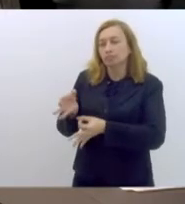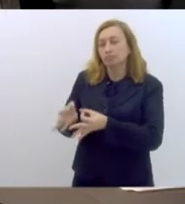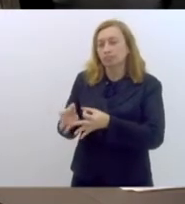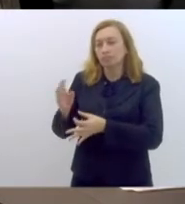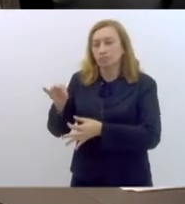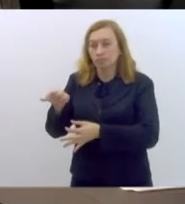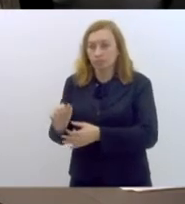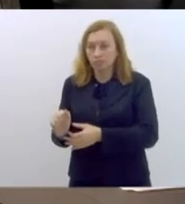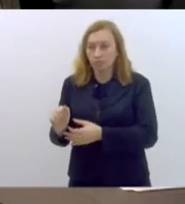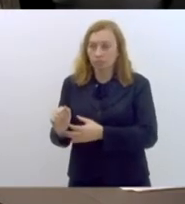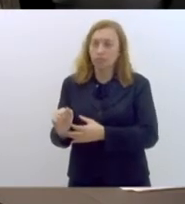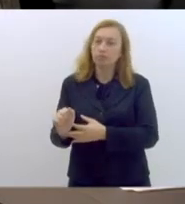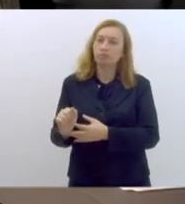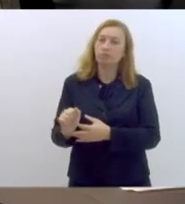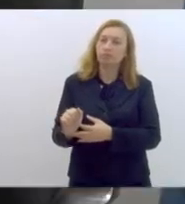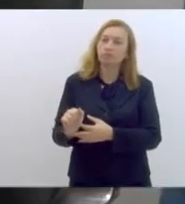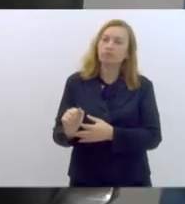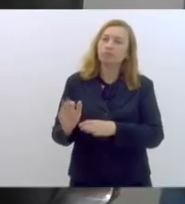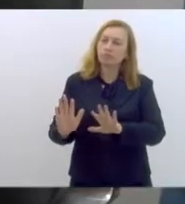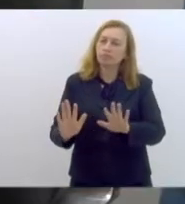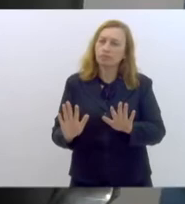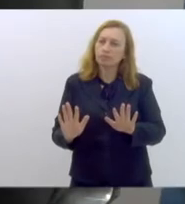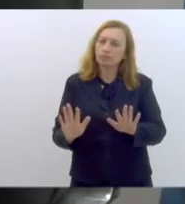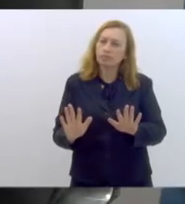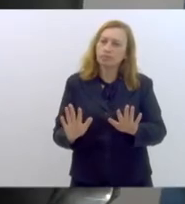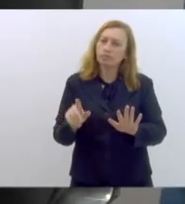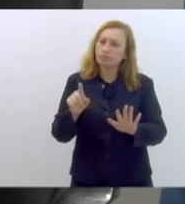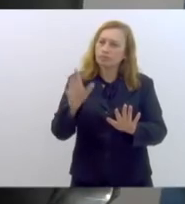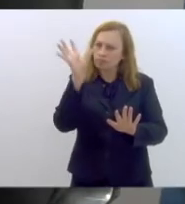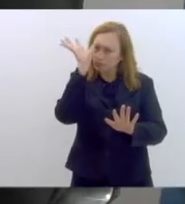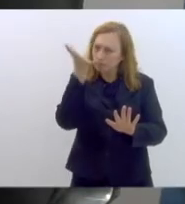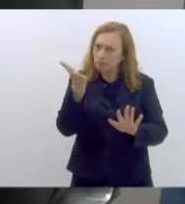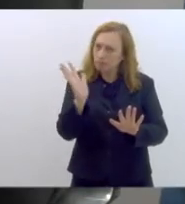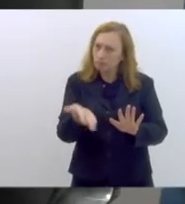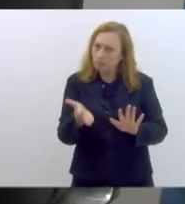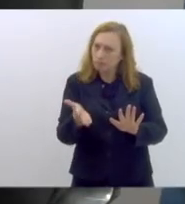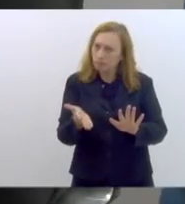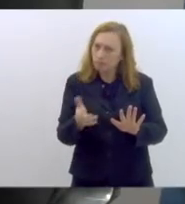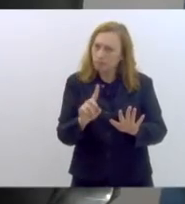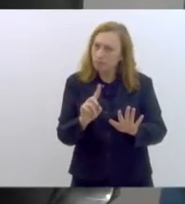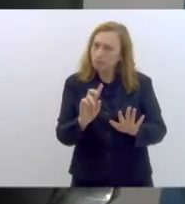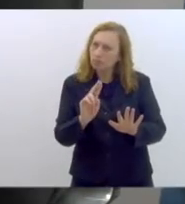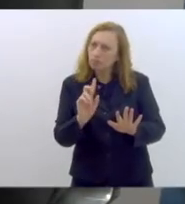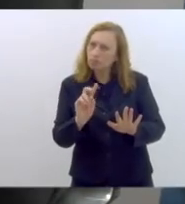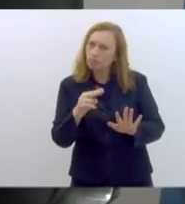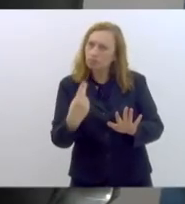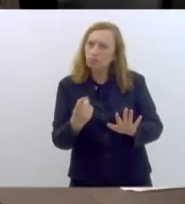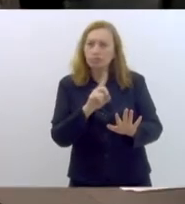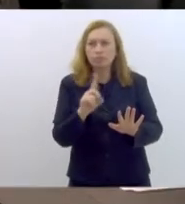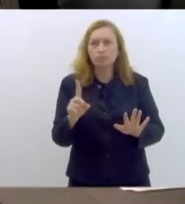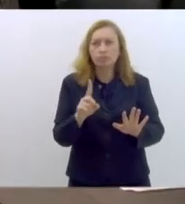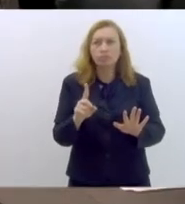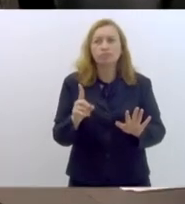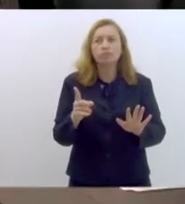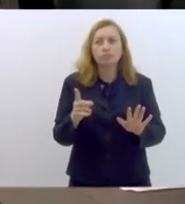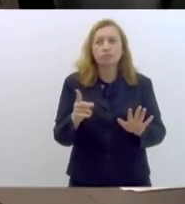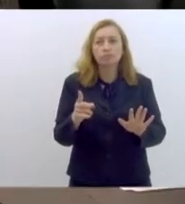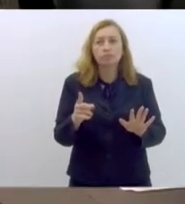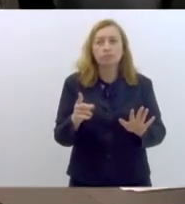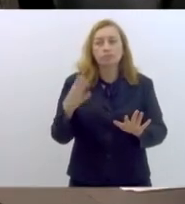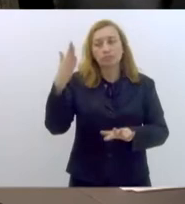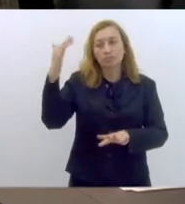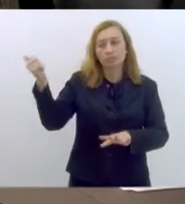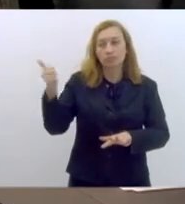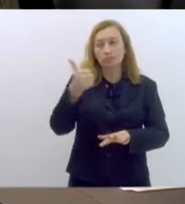É, conta gráfica, LC1. Mas isso resolveu ou não? Isso foi o que acabou virando os famosos